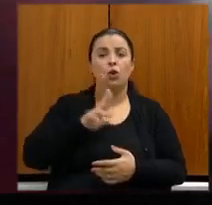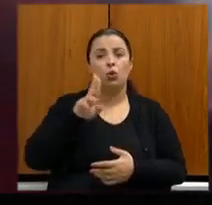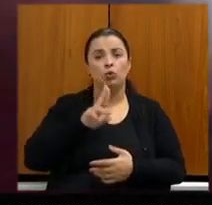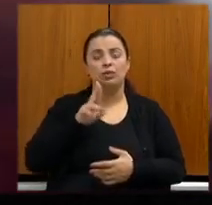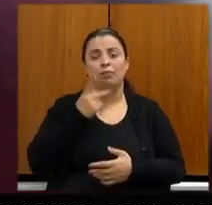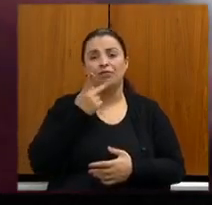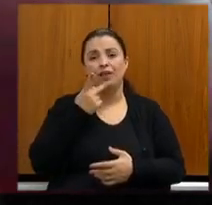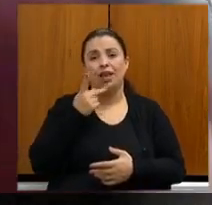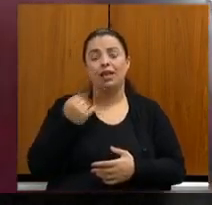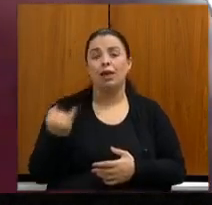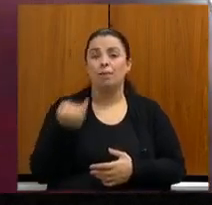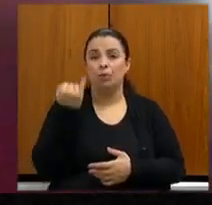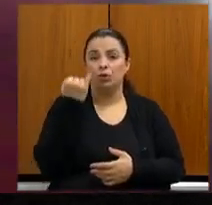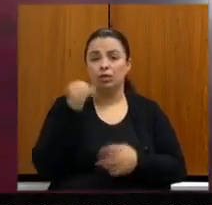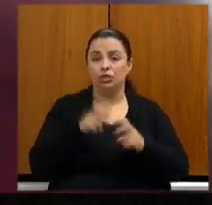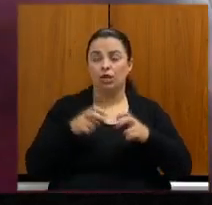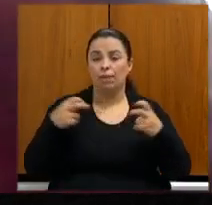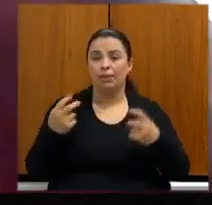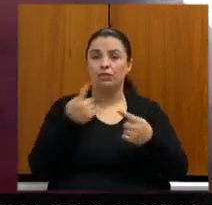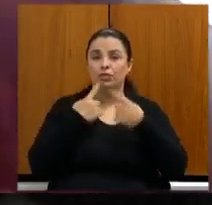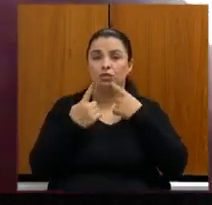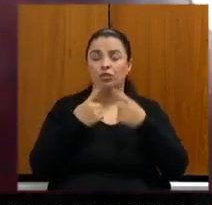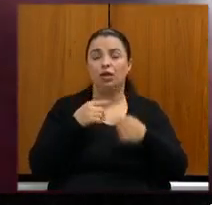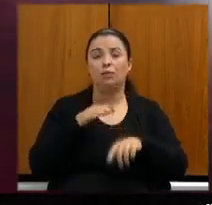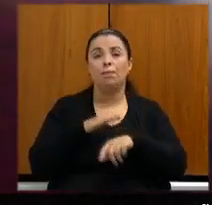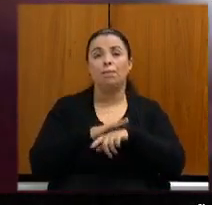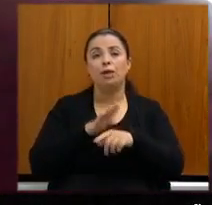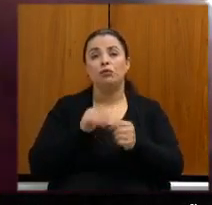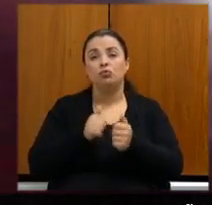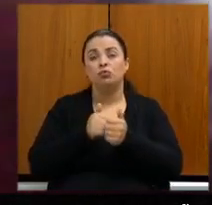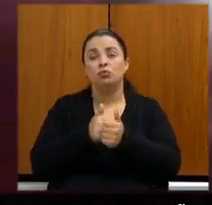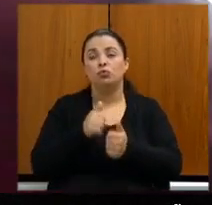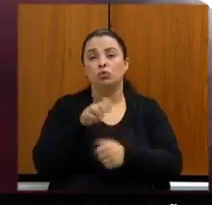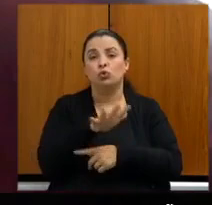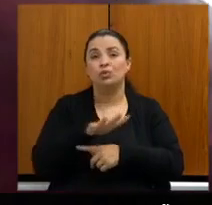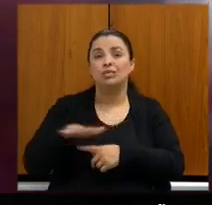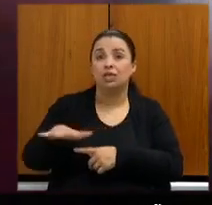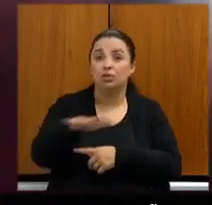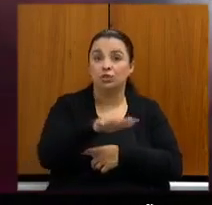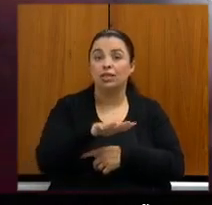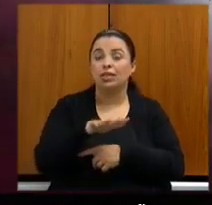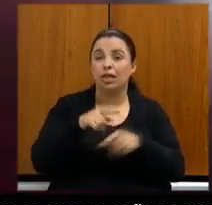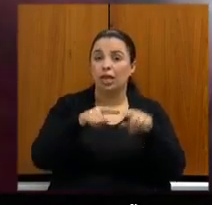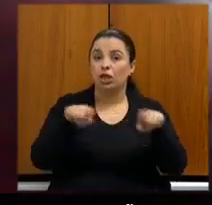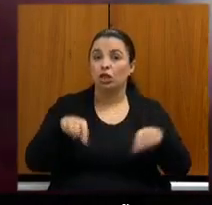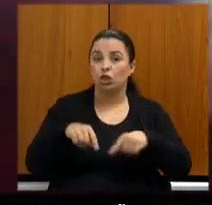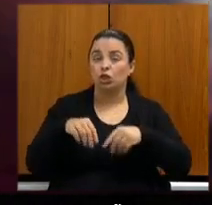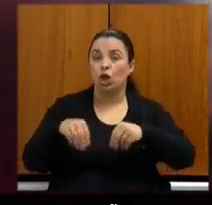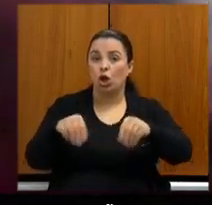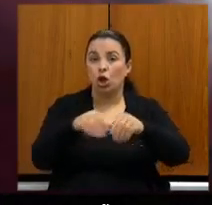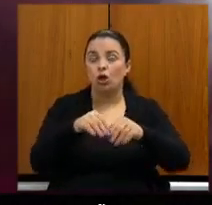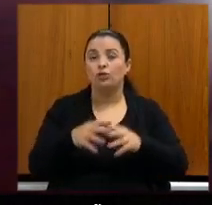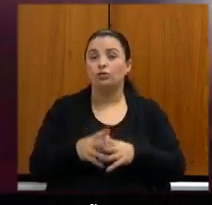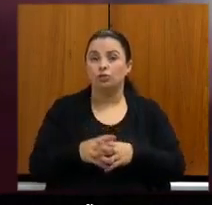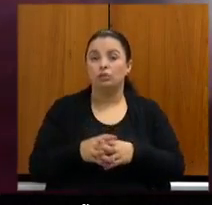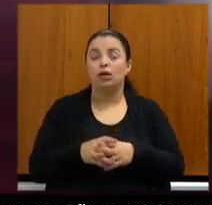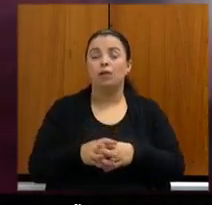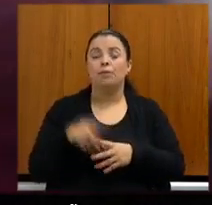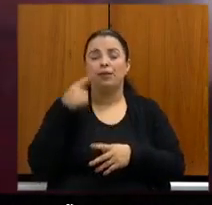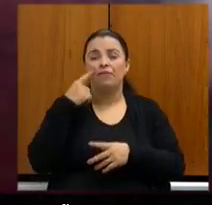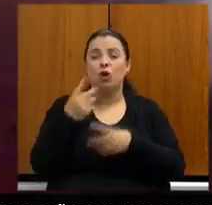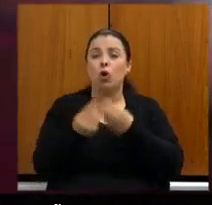mesa de diálogos ela esteja mais próxima dos territórios né é para entender a realidade a conjuntura daqueles